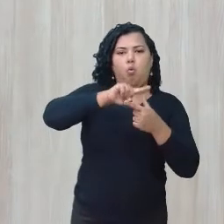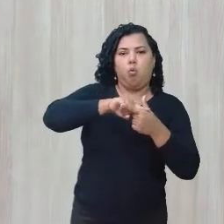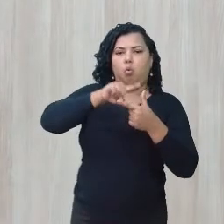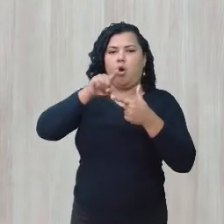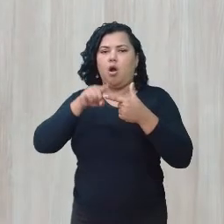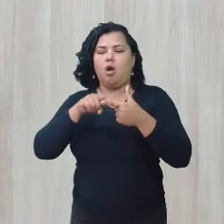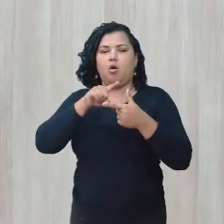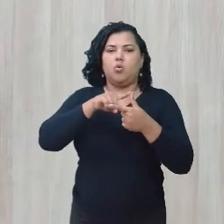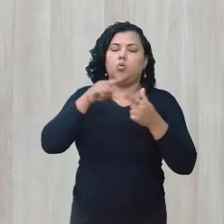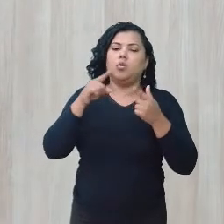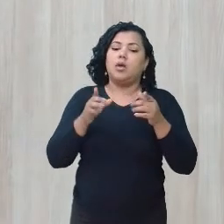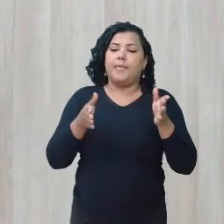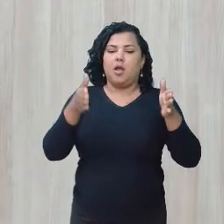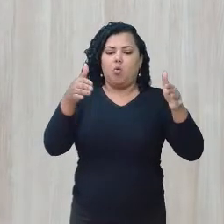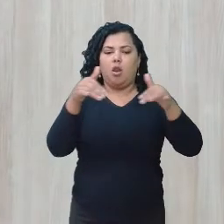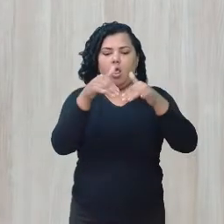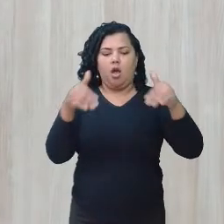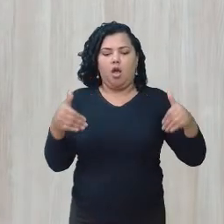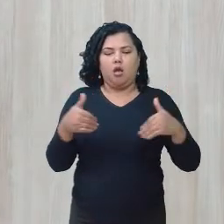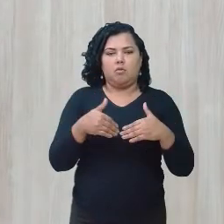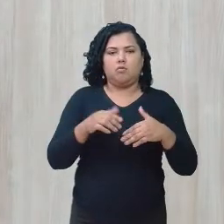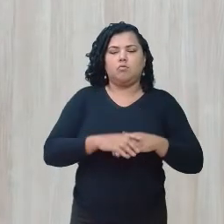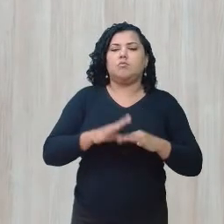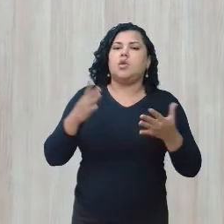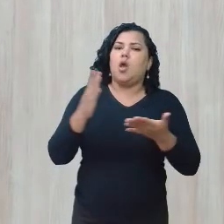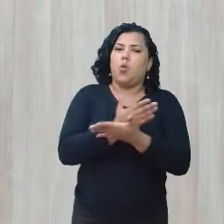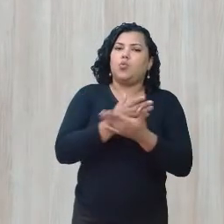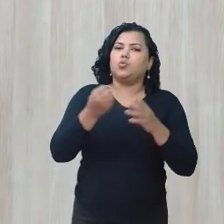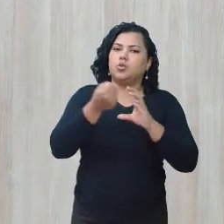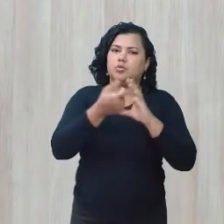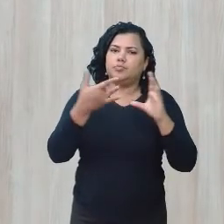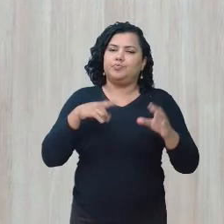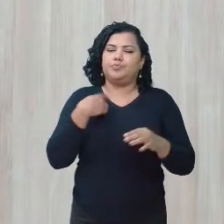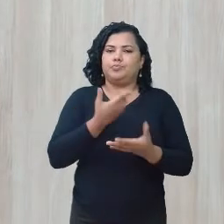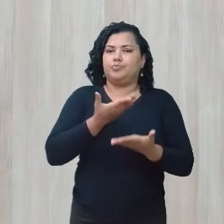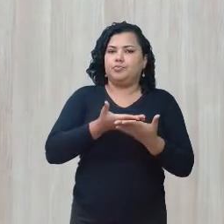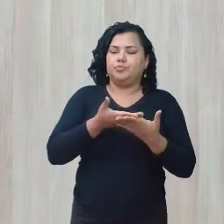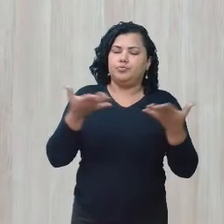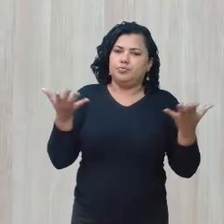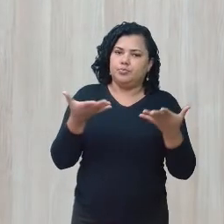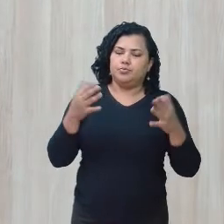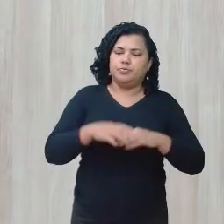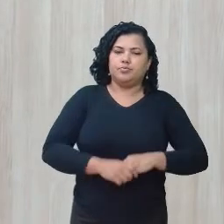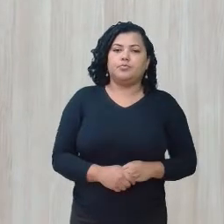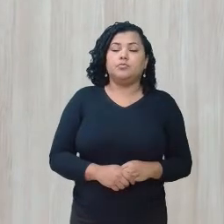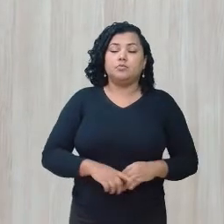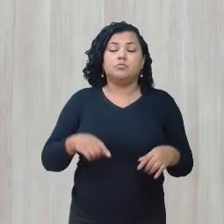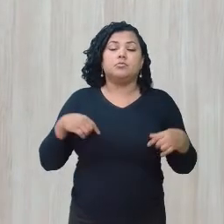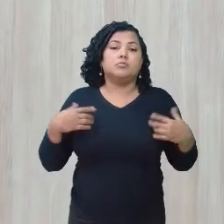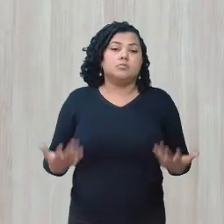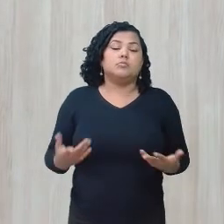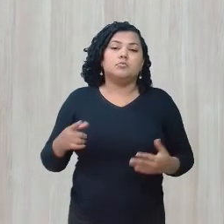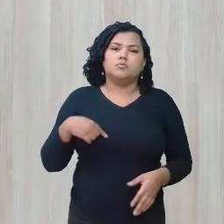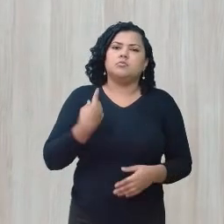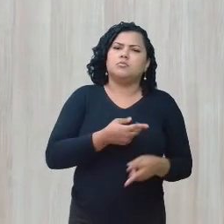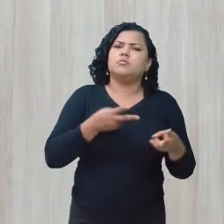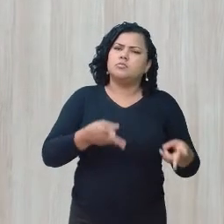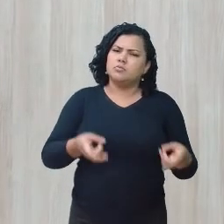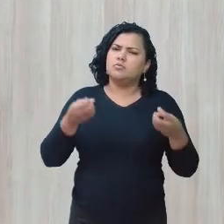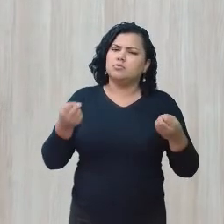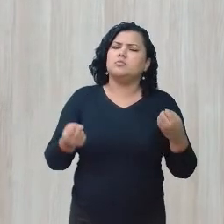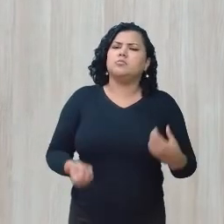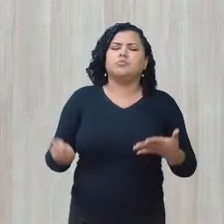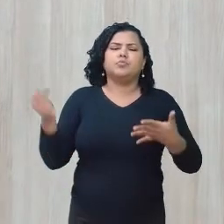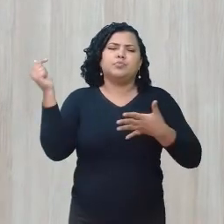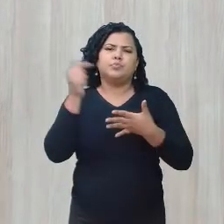lado e alguns elementos que a gente vai ver na aula de hoje, tá certo? E a gente vai perceber que quando a gente for classificar os quadriláteros, a